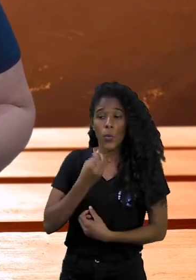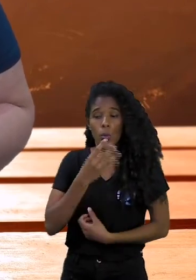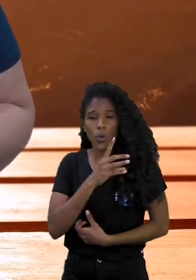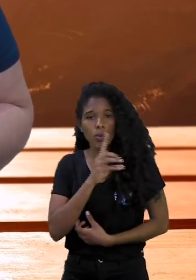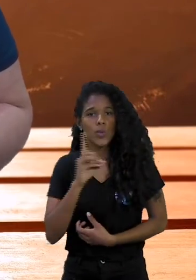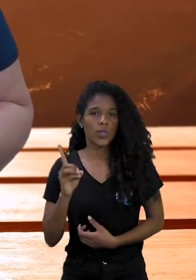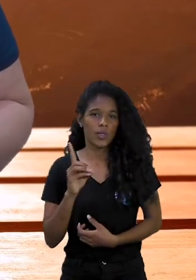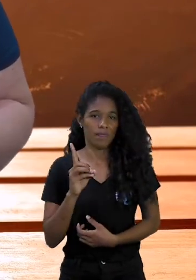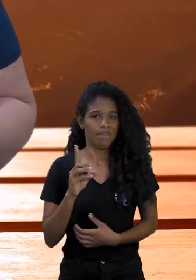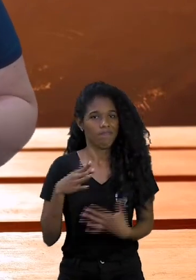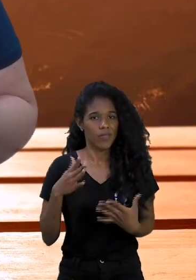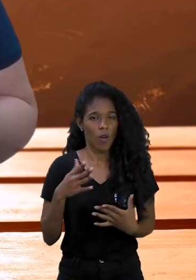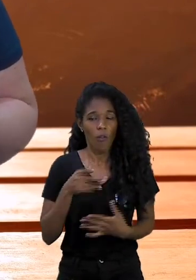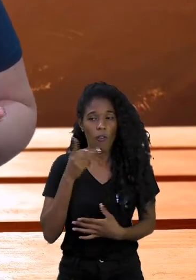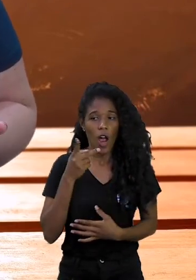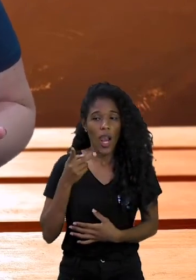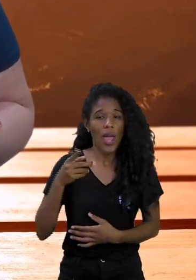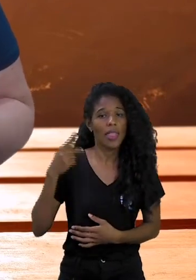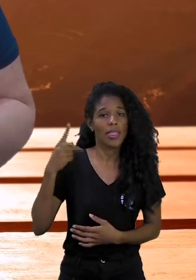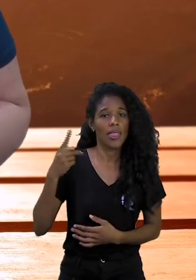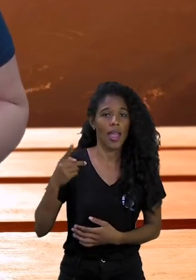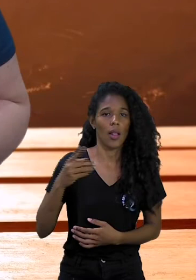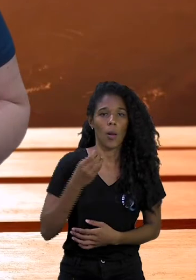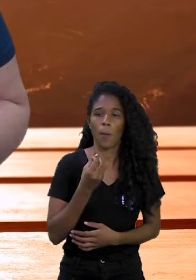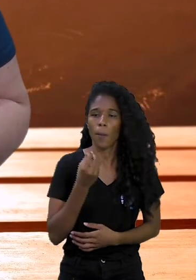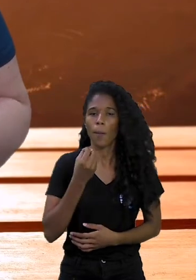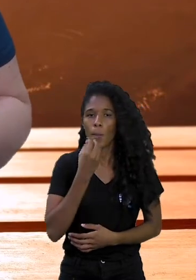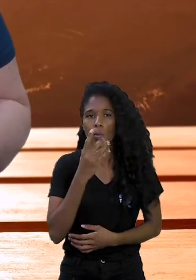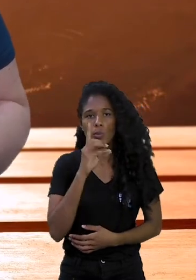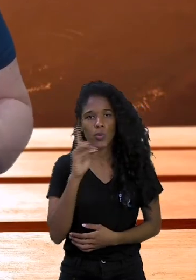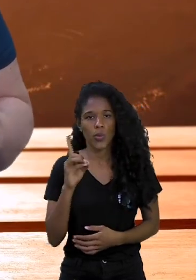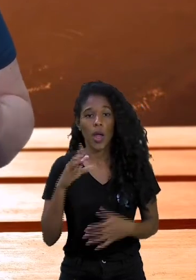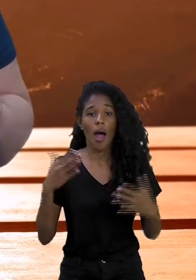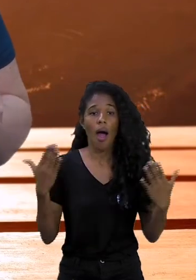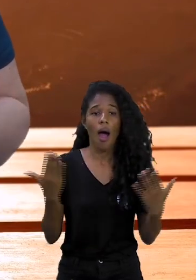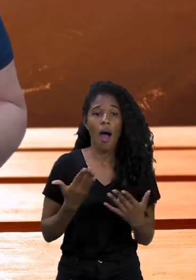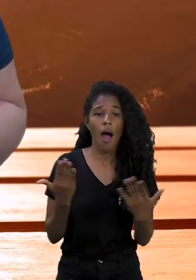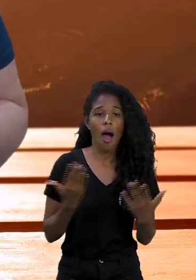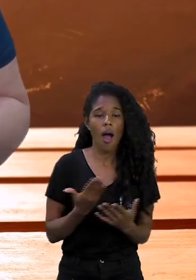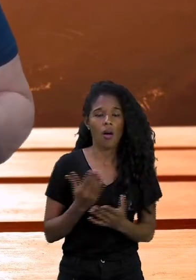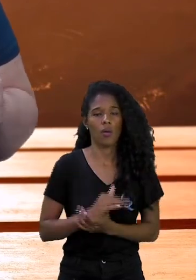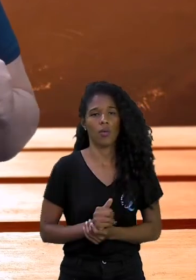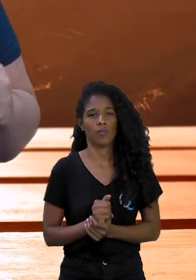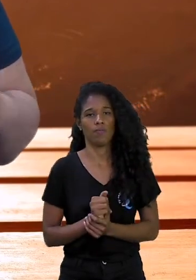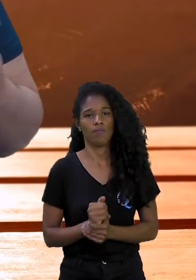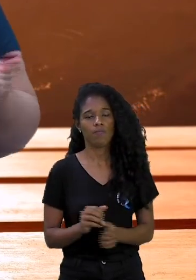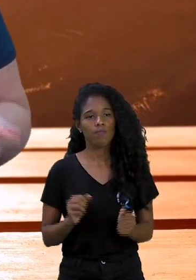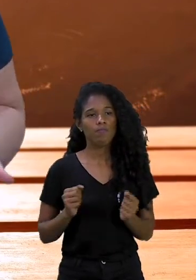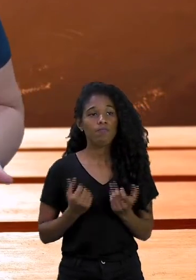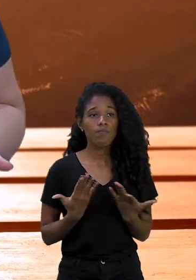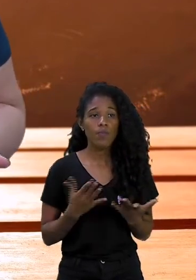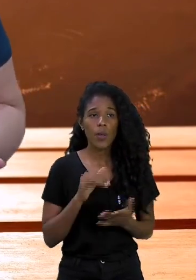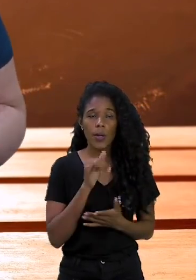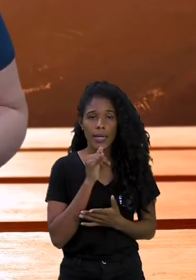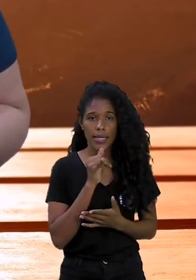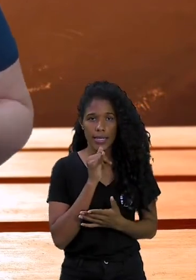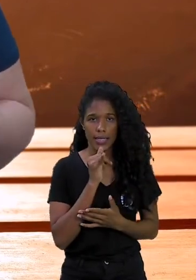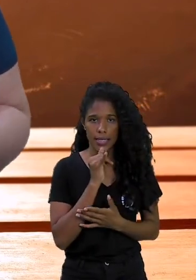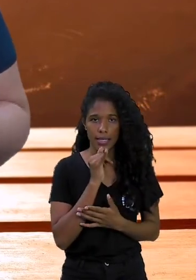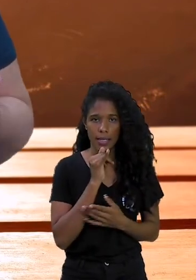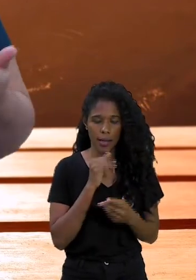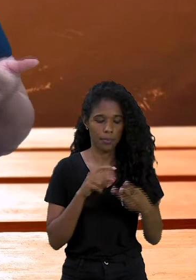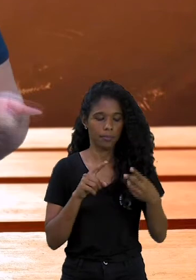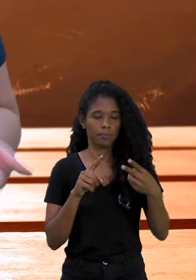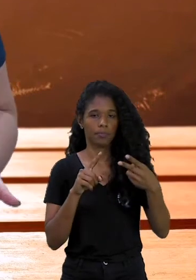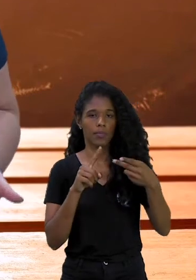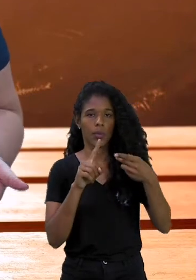hífen, tá certo? E o bom dia sem o hífen é quando eu vou saudar alguém, quando eu vou